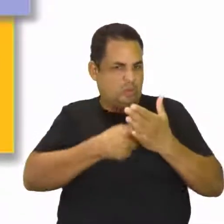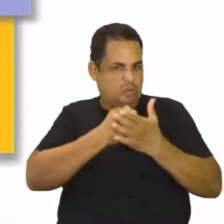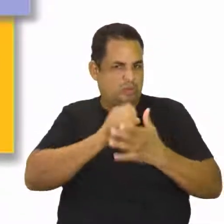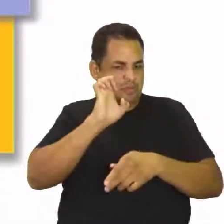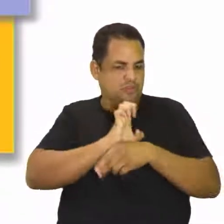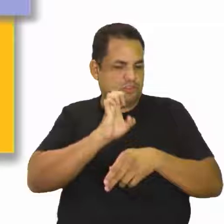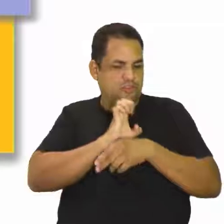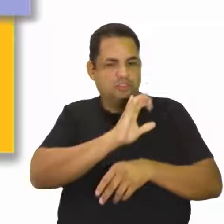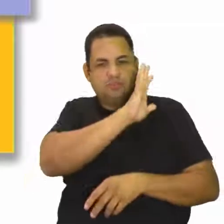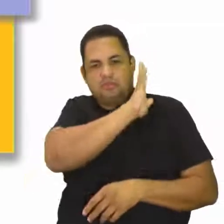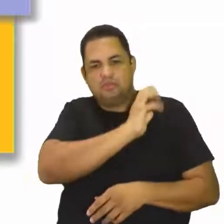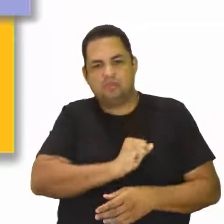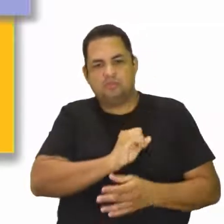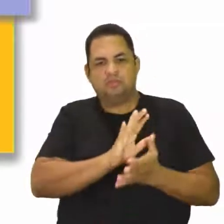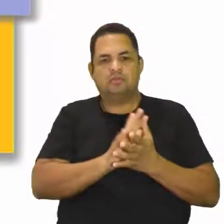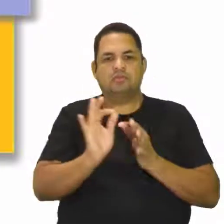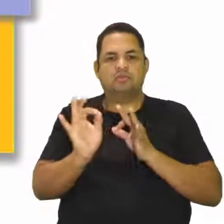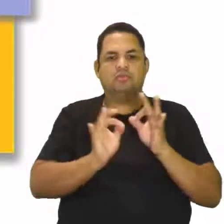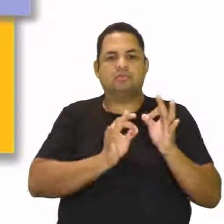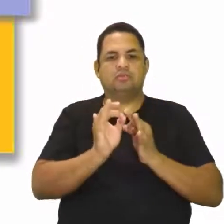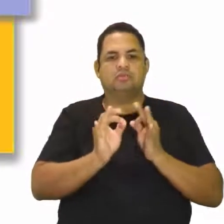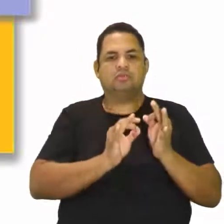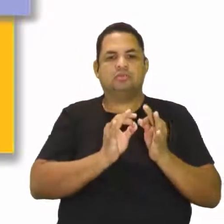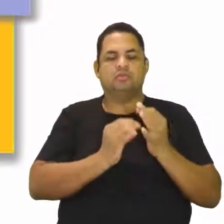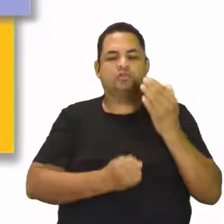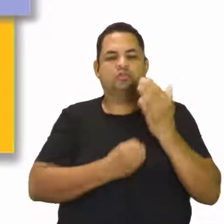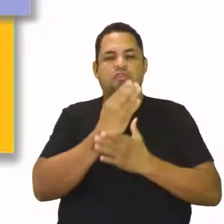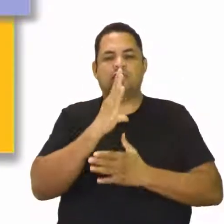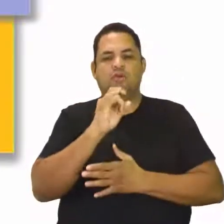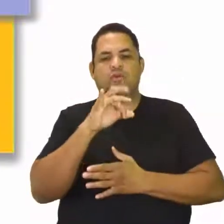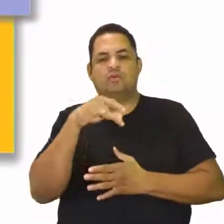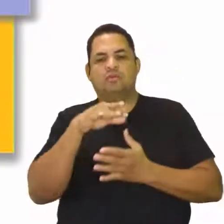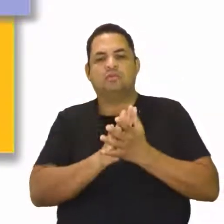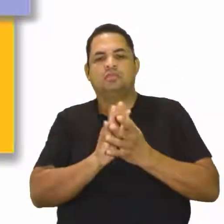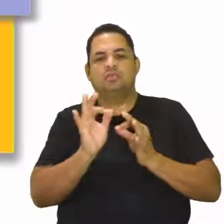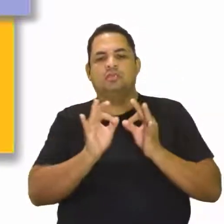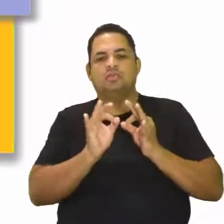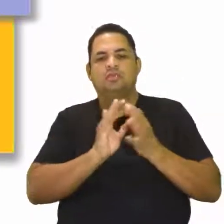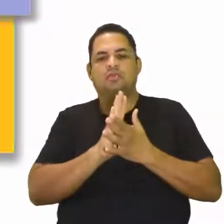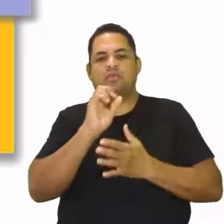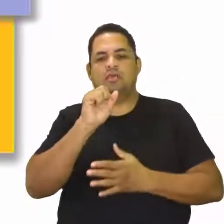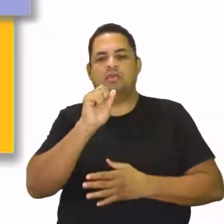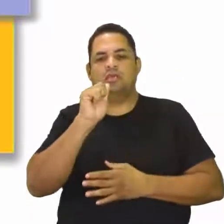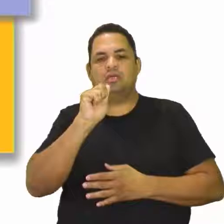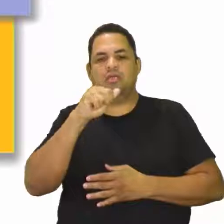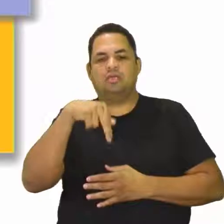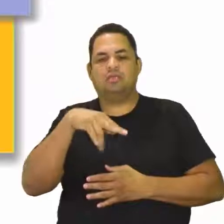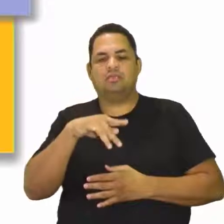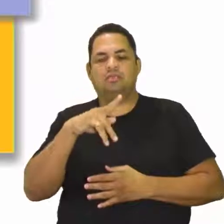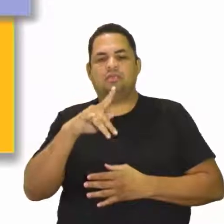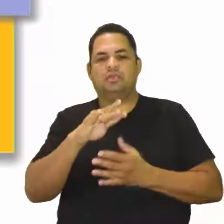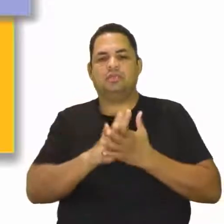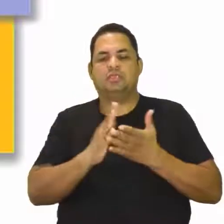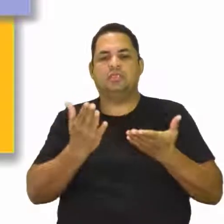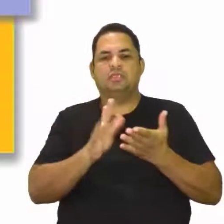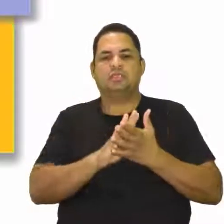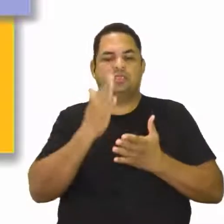a fundação da OLP e sobre a criação da ANP. Vamos entender tudo